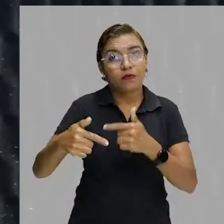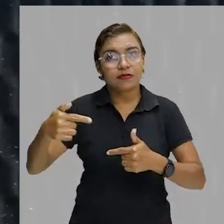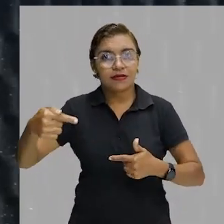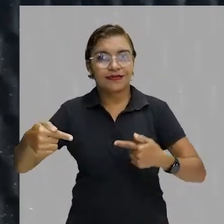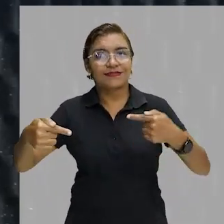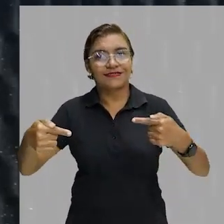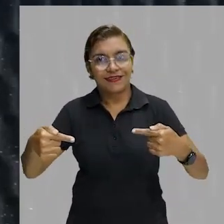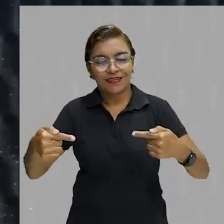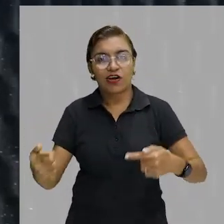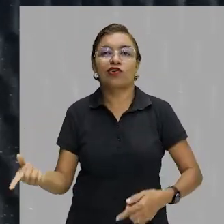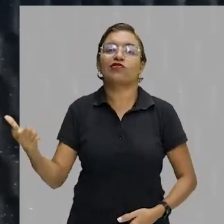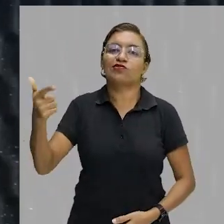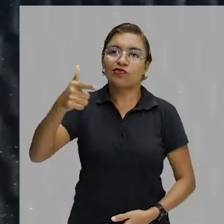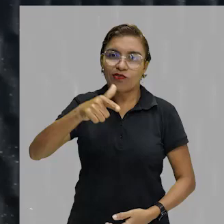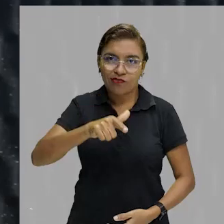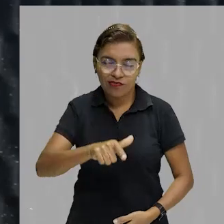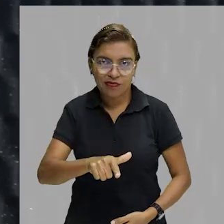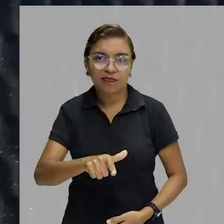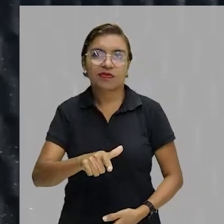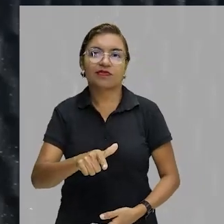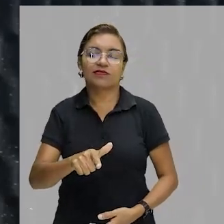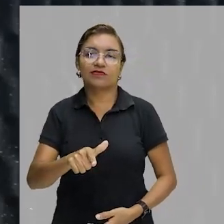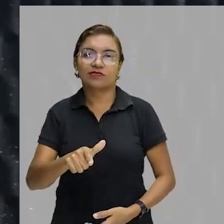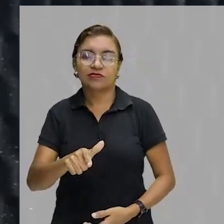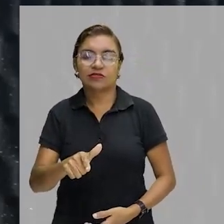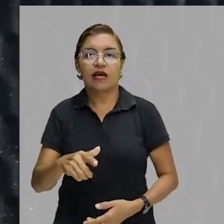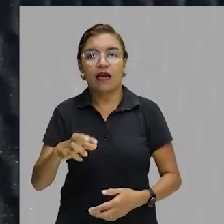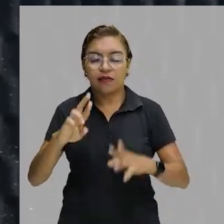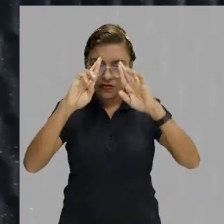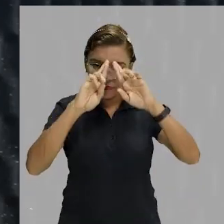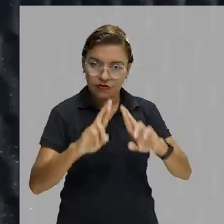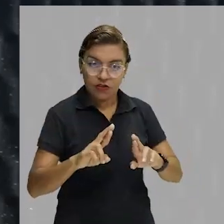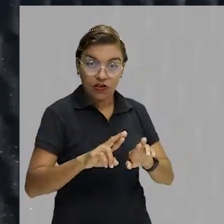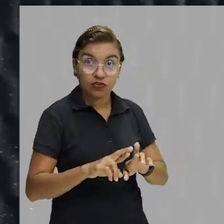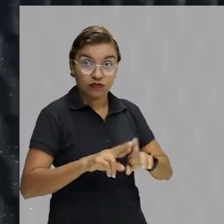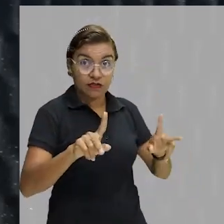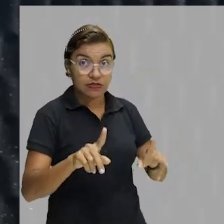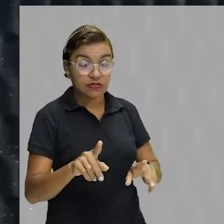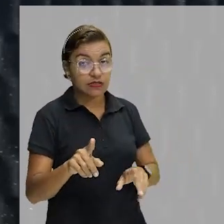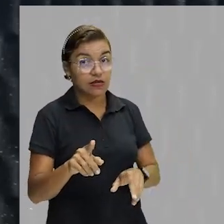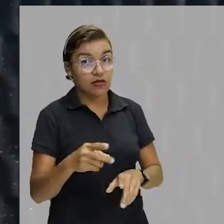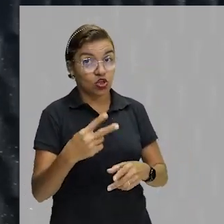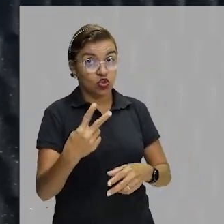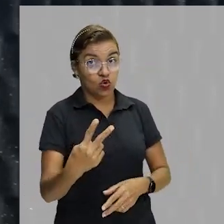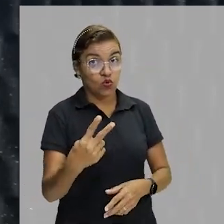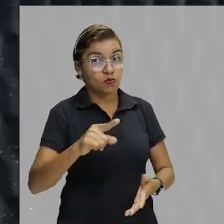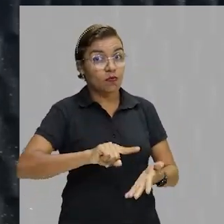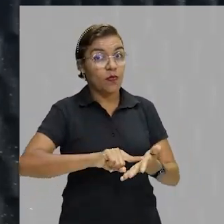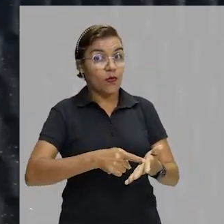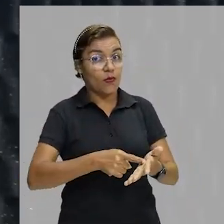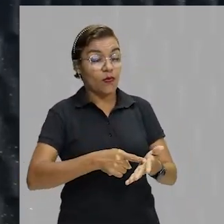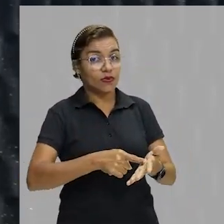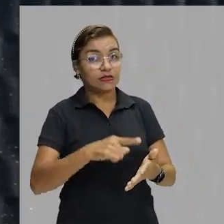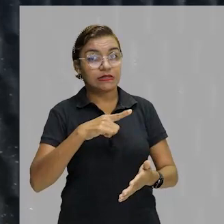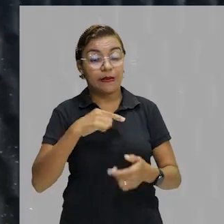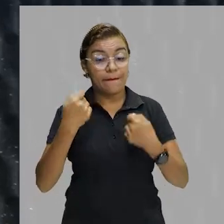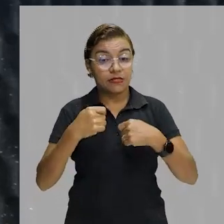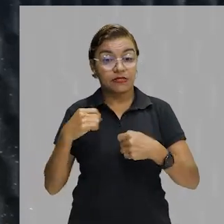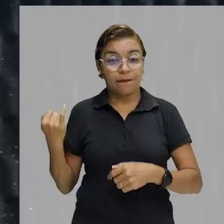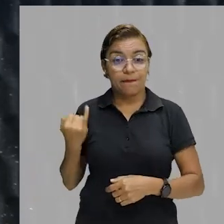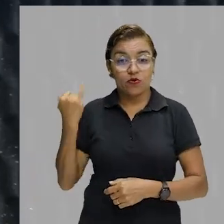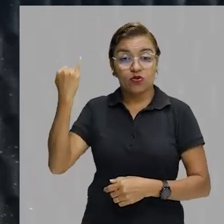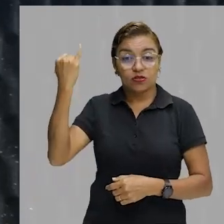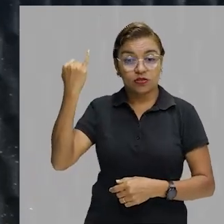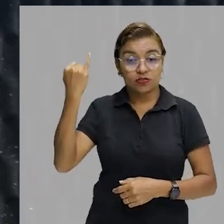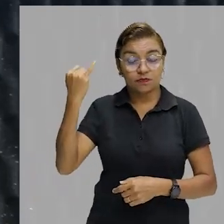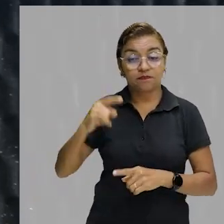nós iremos mais uma vez respeitar aquela diferença mínima de 2 pontos. Esse aqui eu coloquei essa imagem, mas